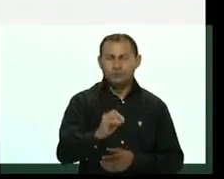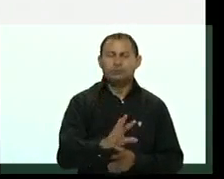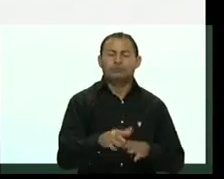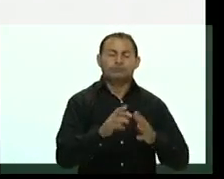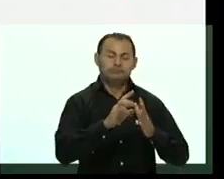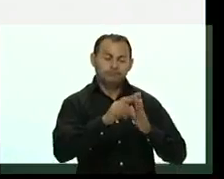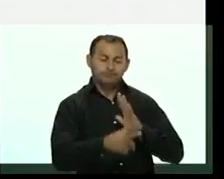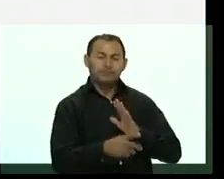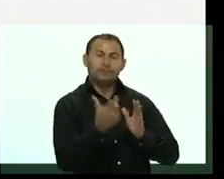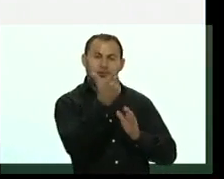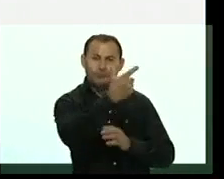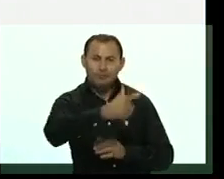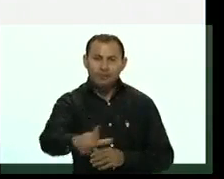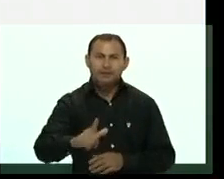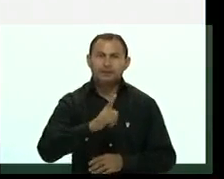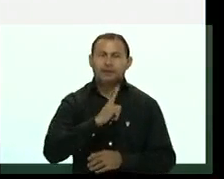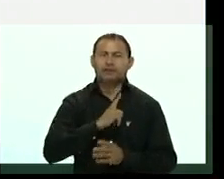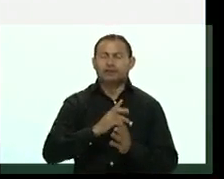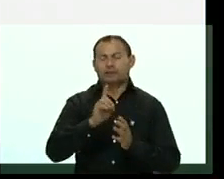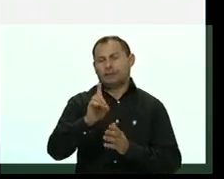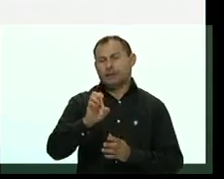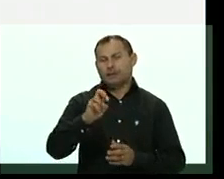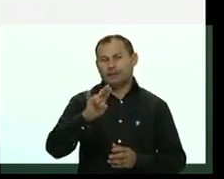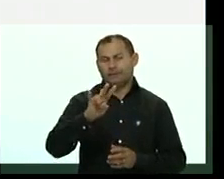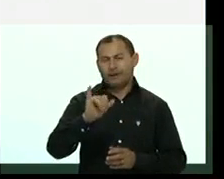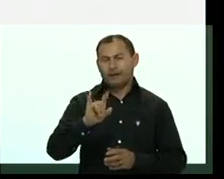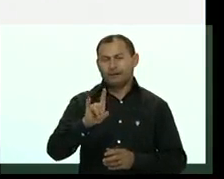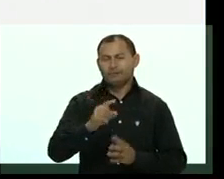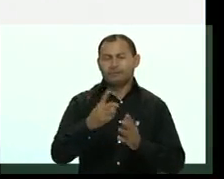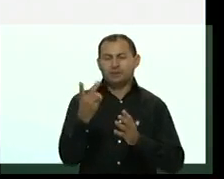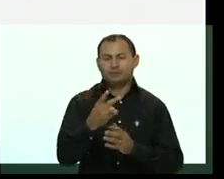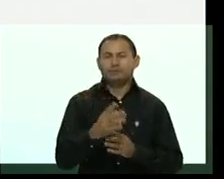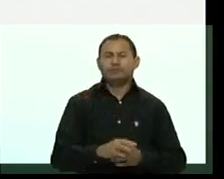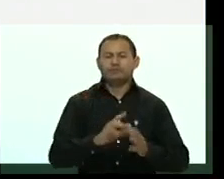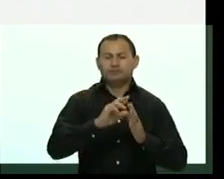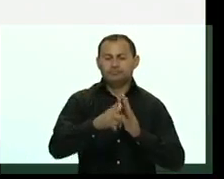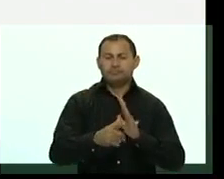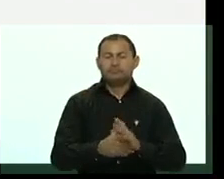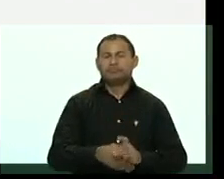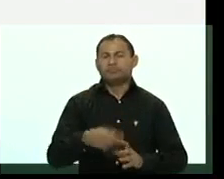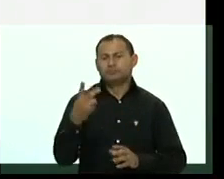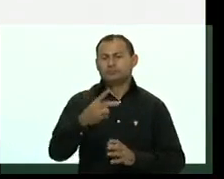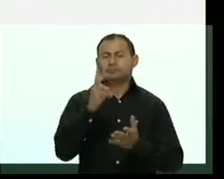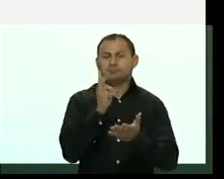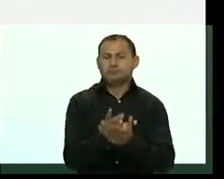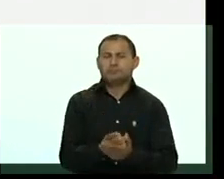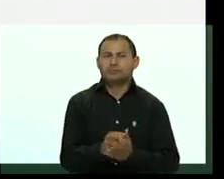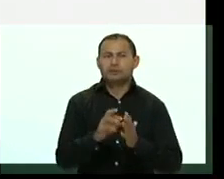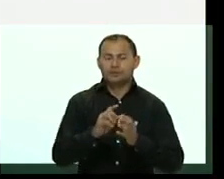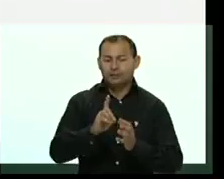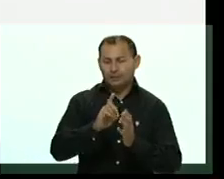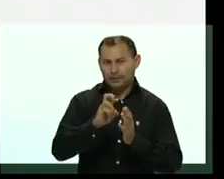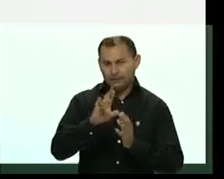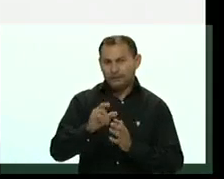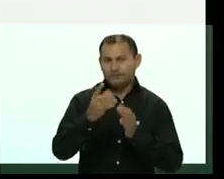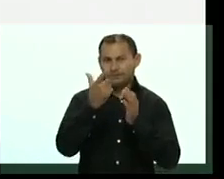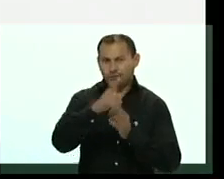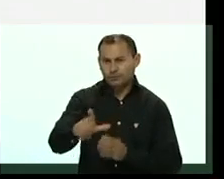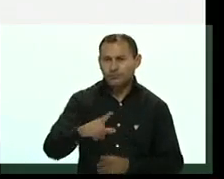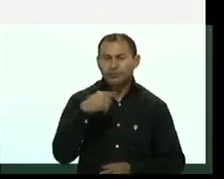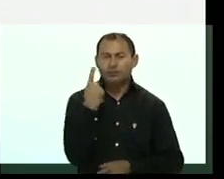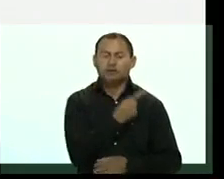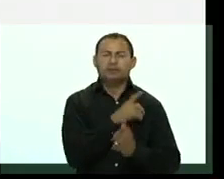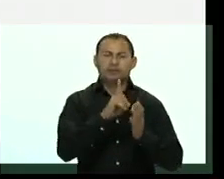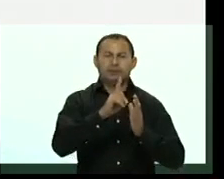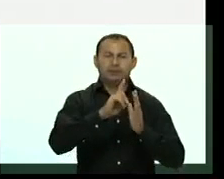eu derivo ela novamente, eu tenho uma derivada segunda. Se eu derivo ela pela segunda vez e eu derivo de novo, a gente tem